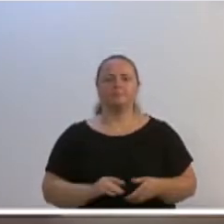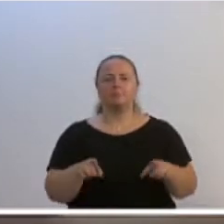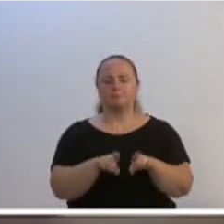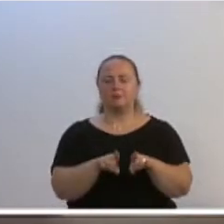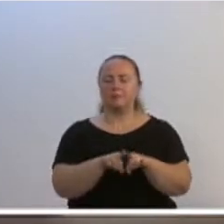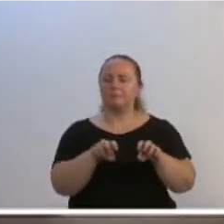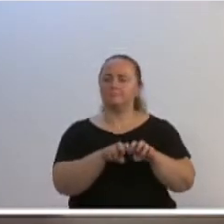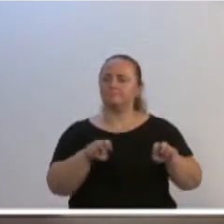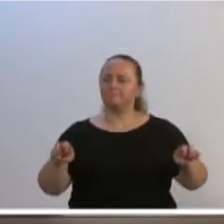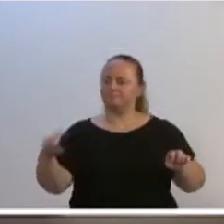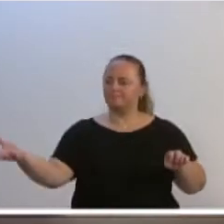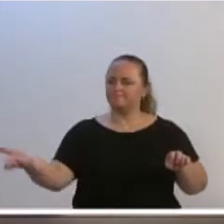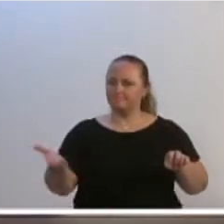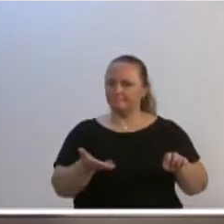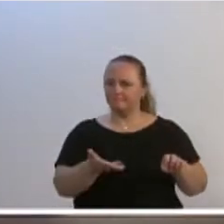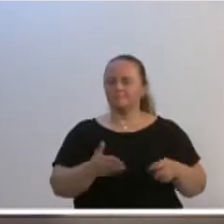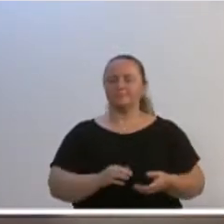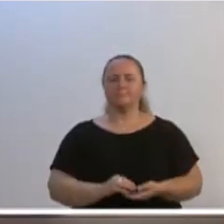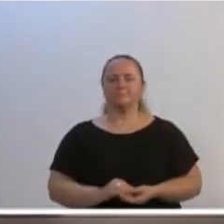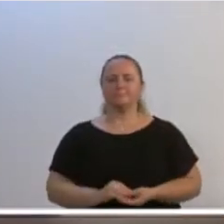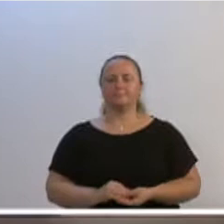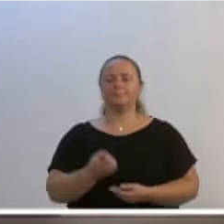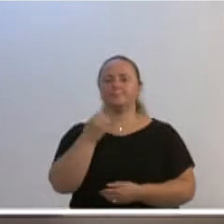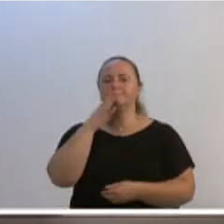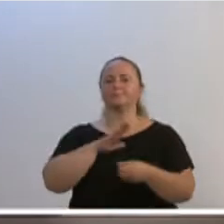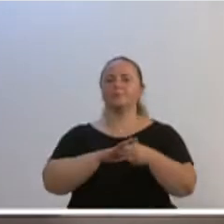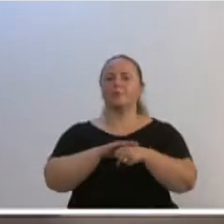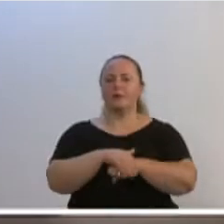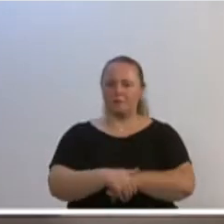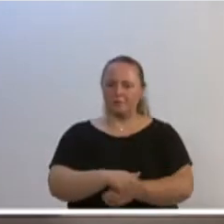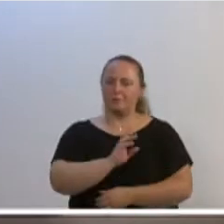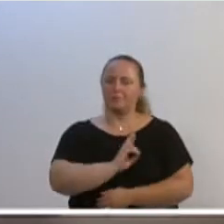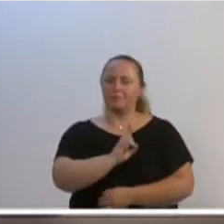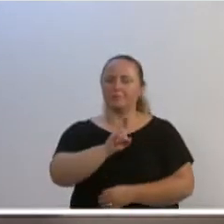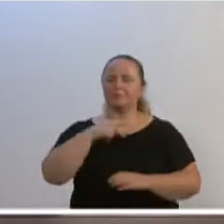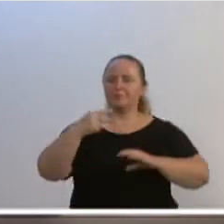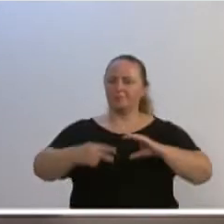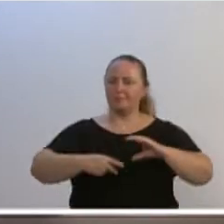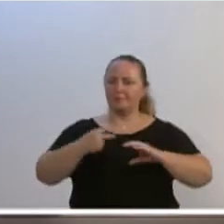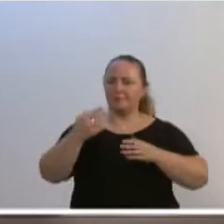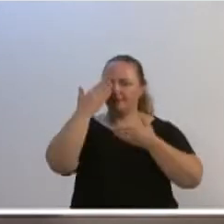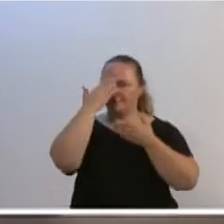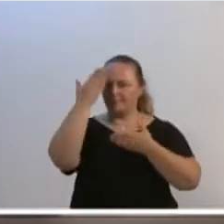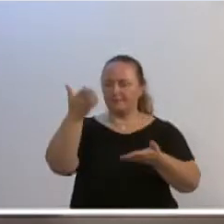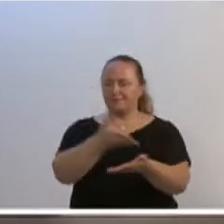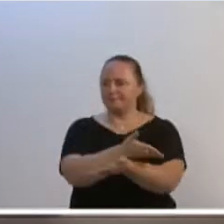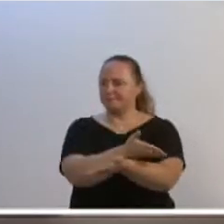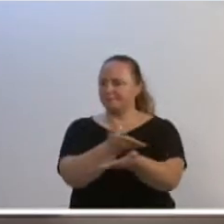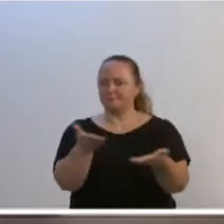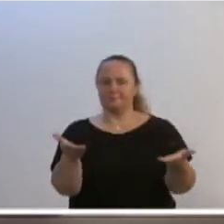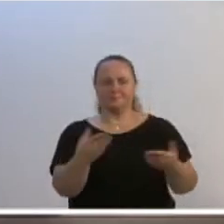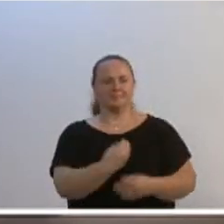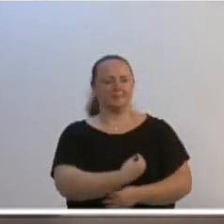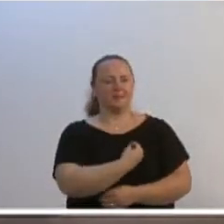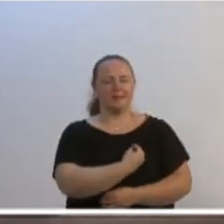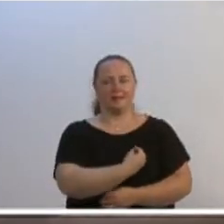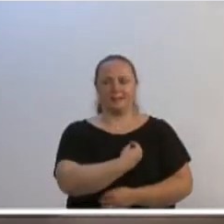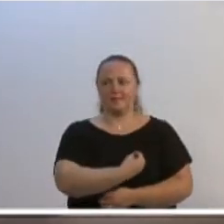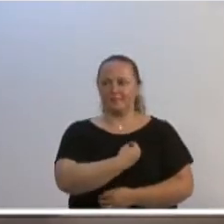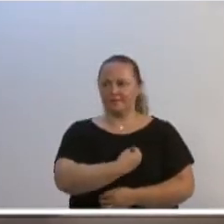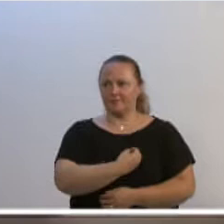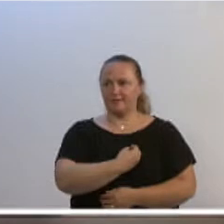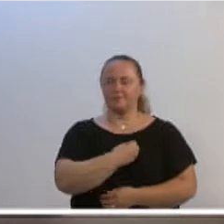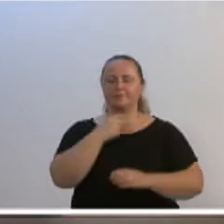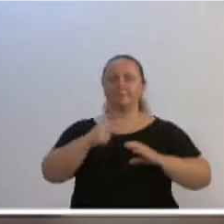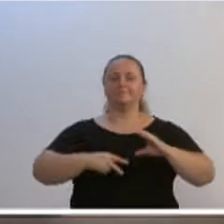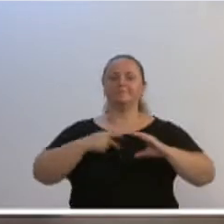aqui à frente. Senhoras e senhores, boa noite. Em nome do Poder Legislativo, agradecemos a presença de todos e de todas. A Câmara